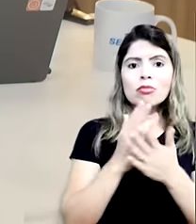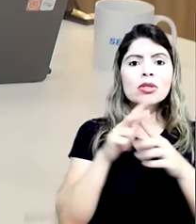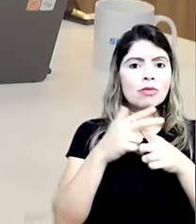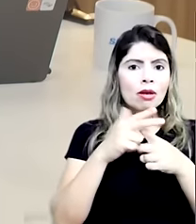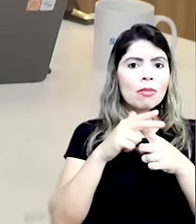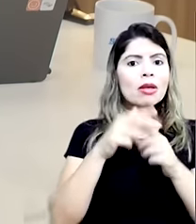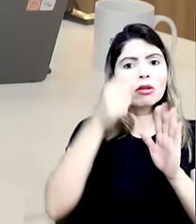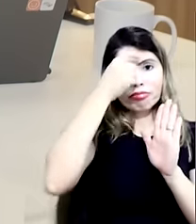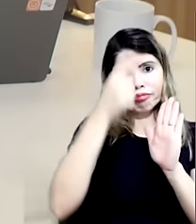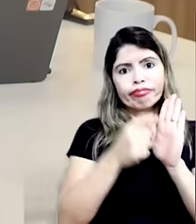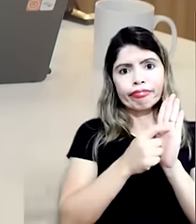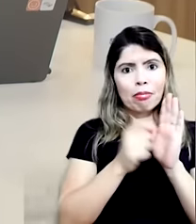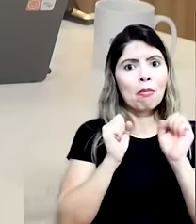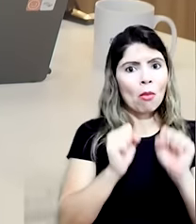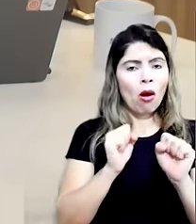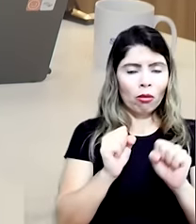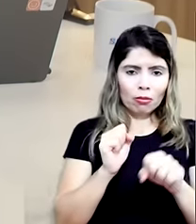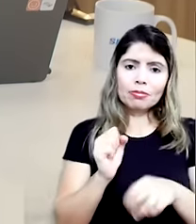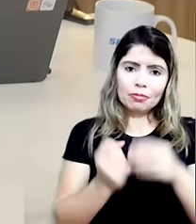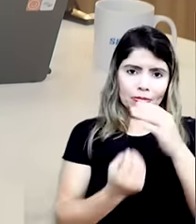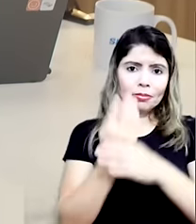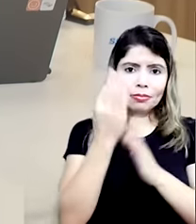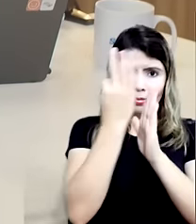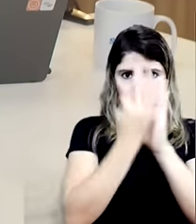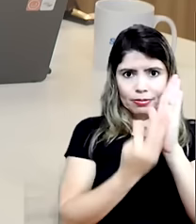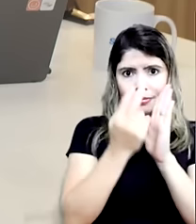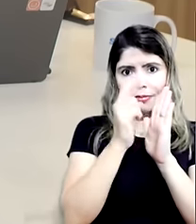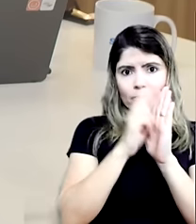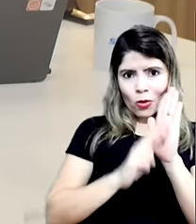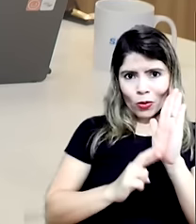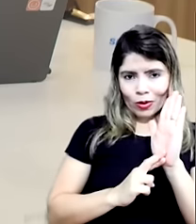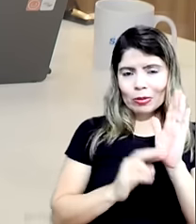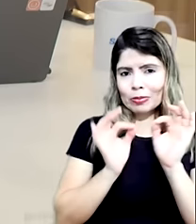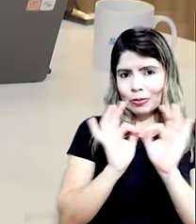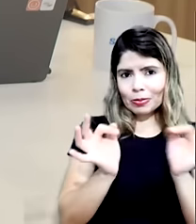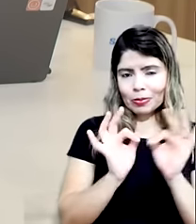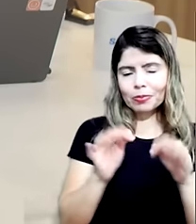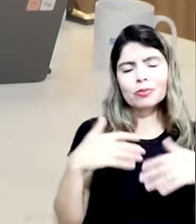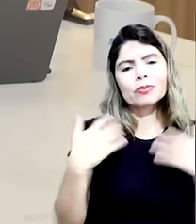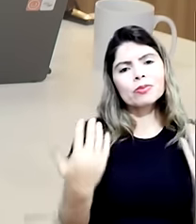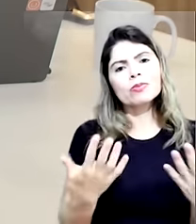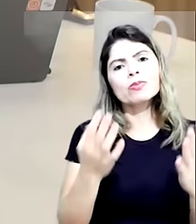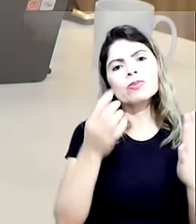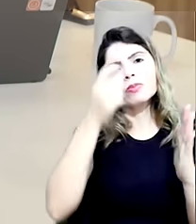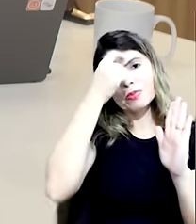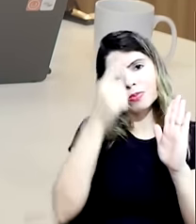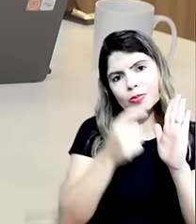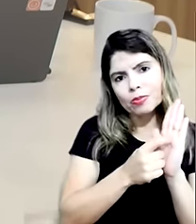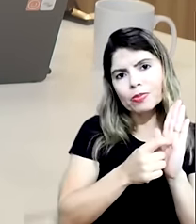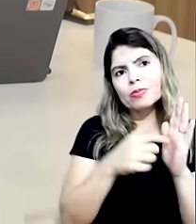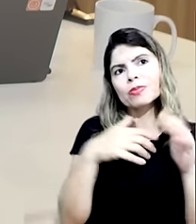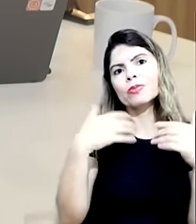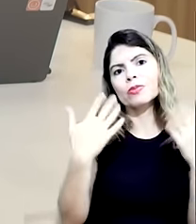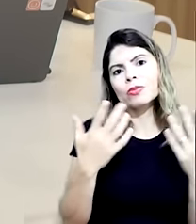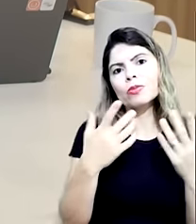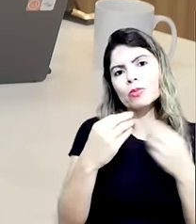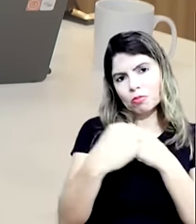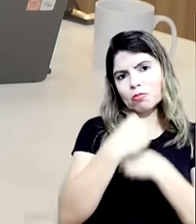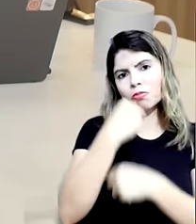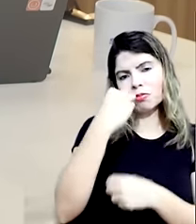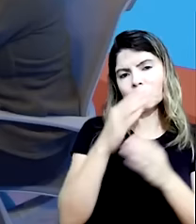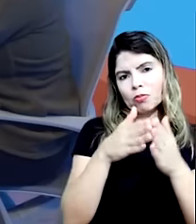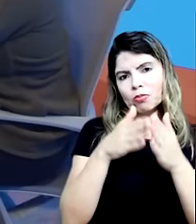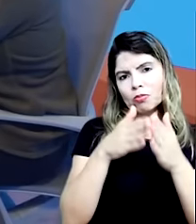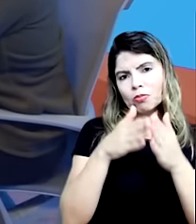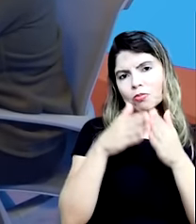podem contribuir com essa elaboração de roteiro Então coloca pra gente essas ferramentas e esse mínimo roteiro necessário por favor